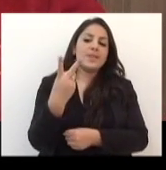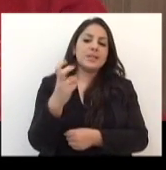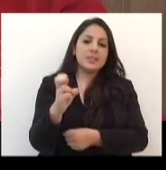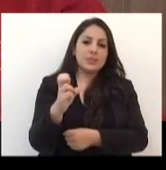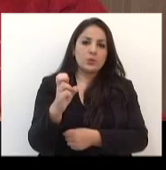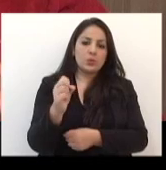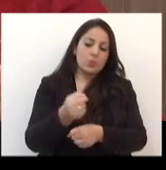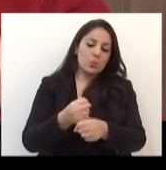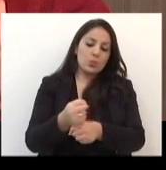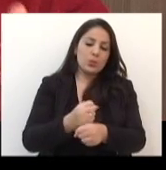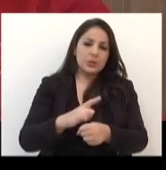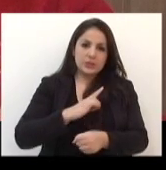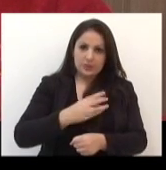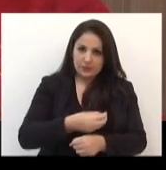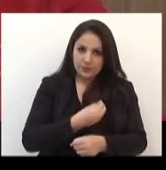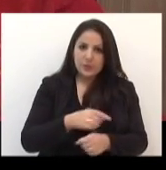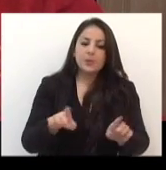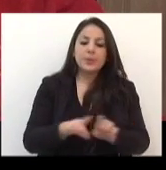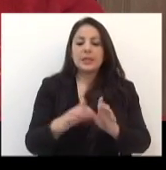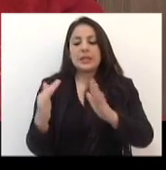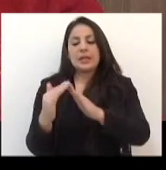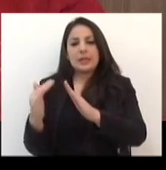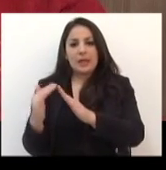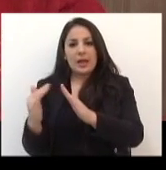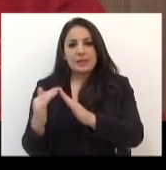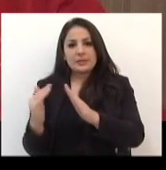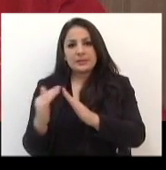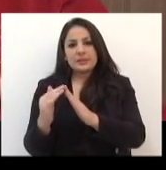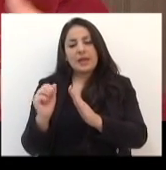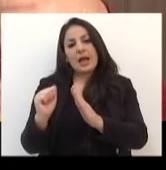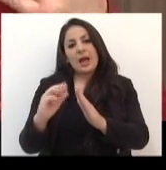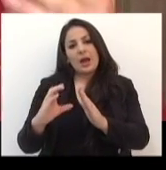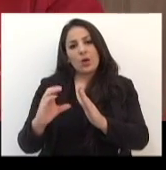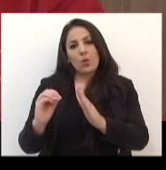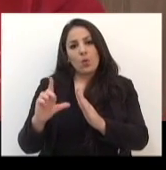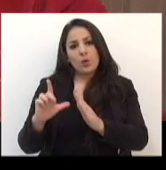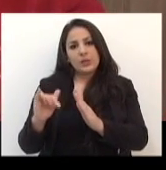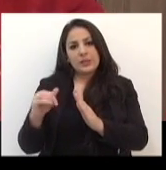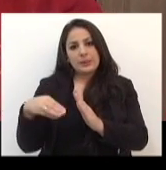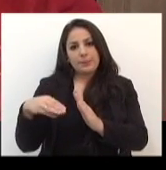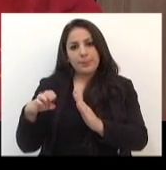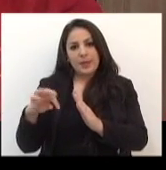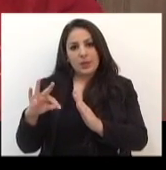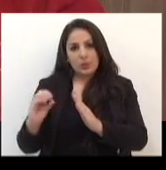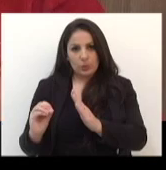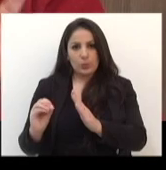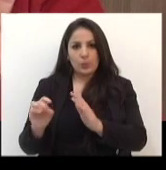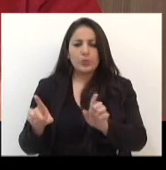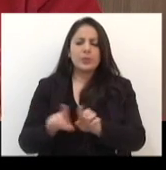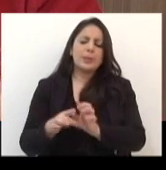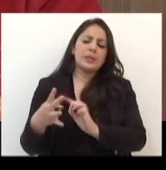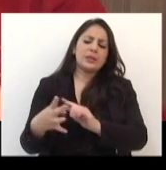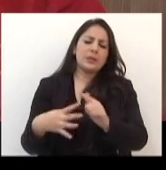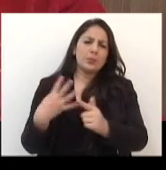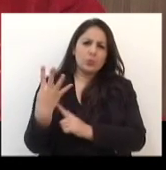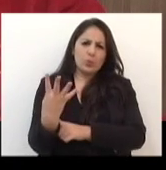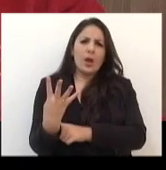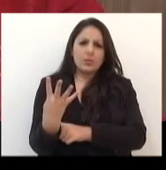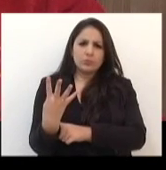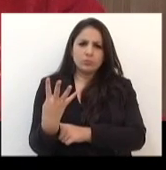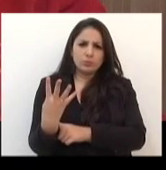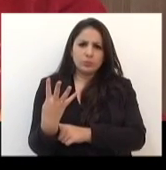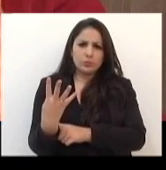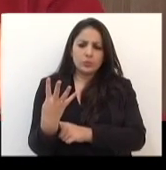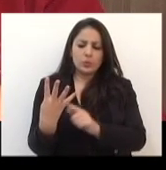existência. Nós temos aí as nossas casas de acolhimento, que já melhorou bastante o acolhimento das crianças. Temos 4